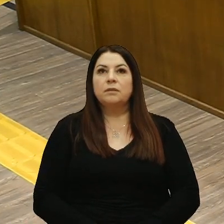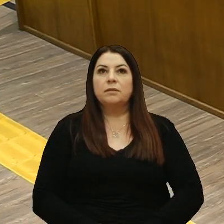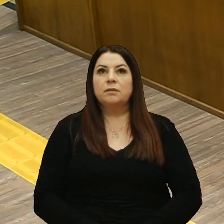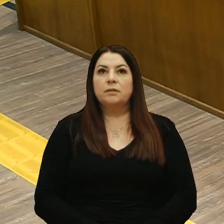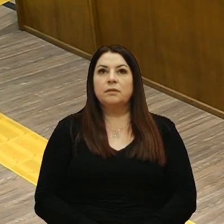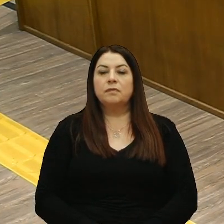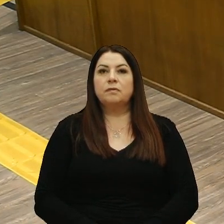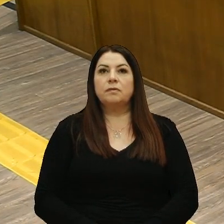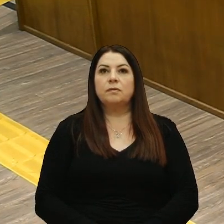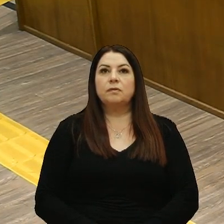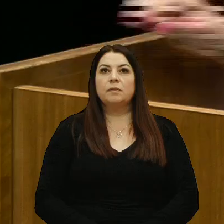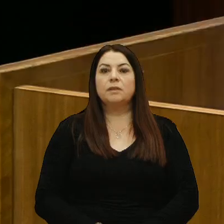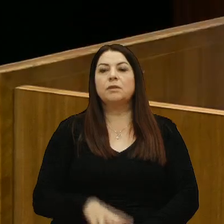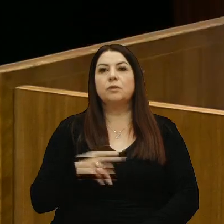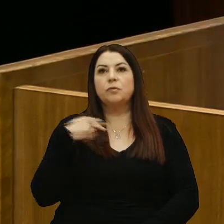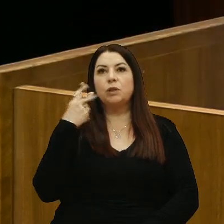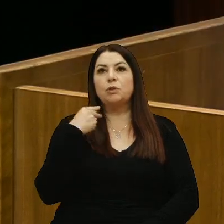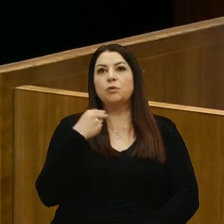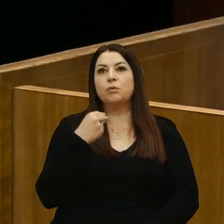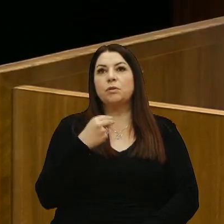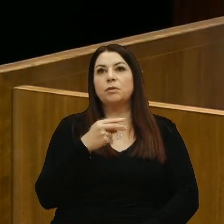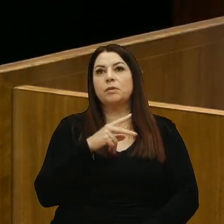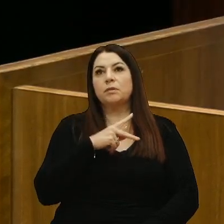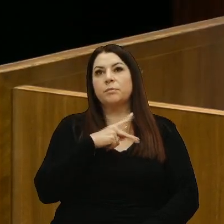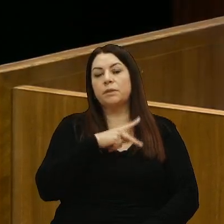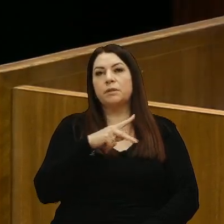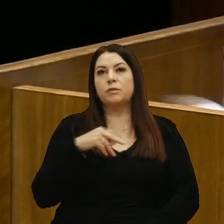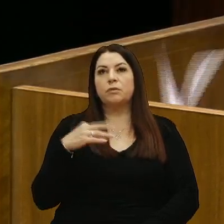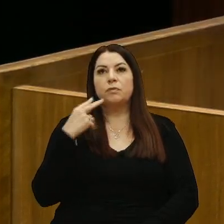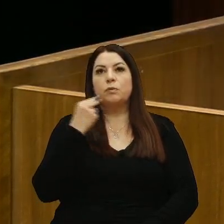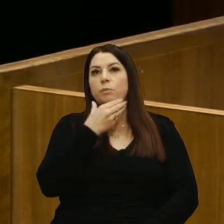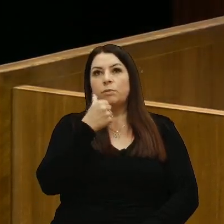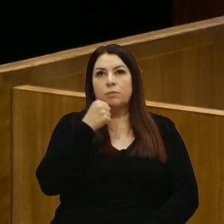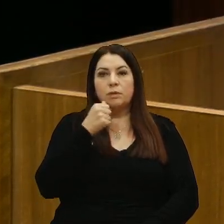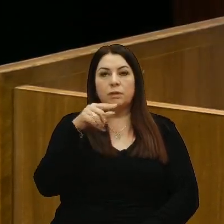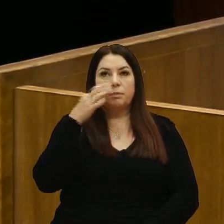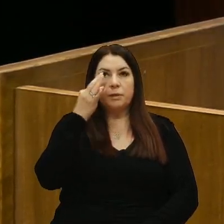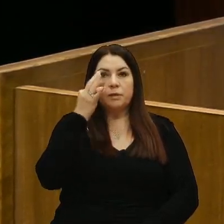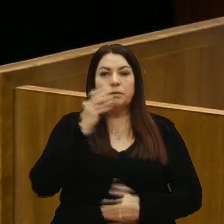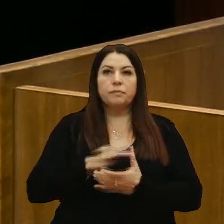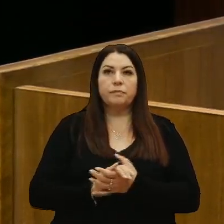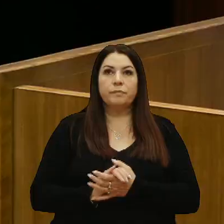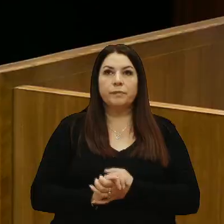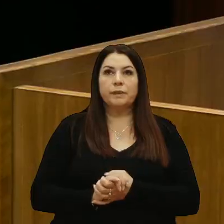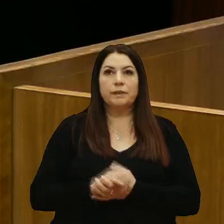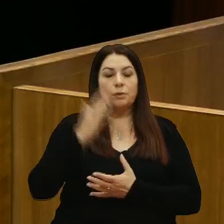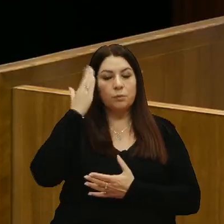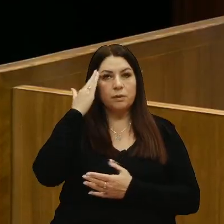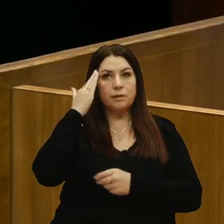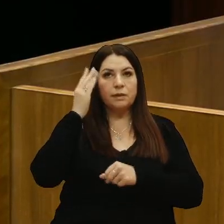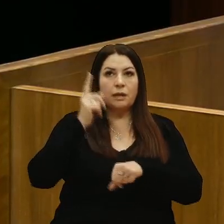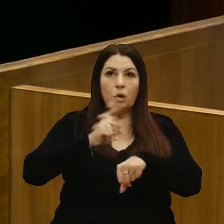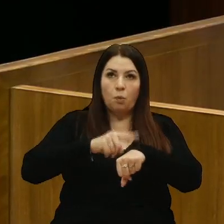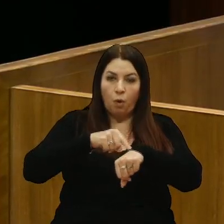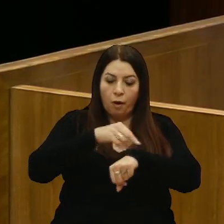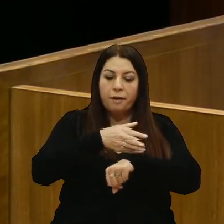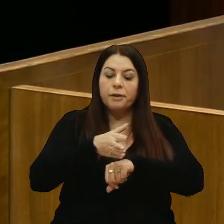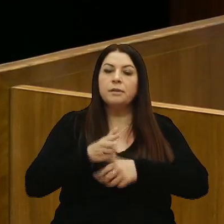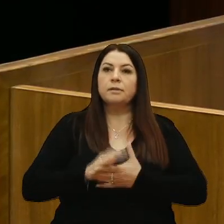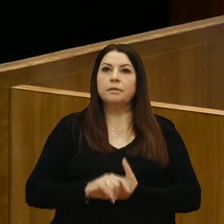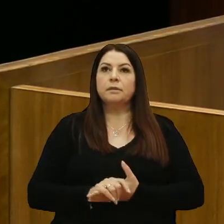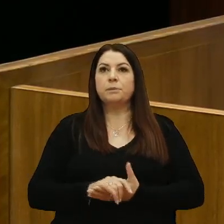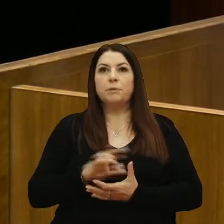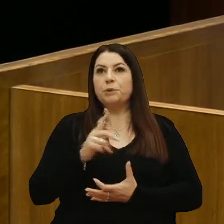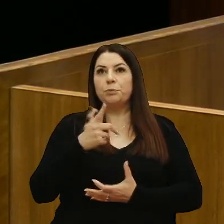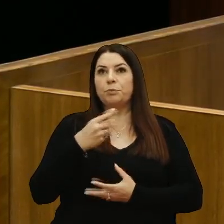Senhor presidente, senhores vereadores, aqui presentes, eu sei o adiantado da hora, mas eu